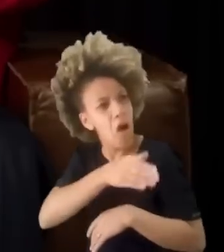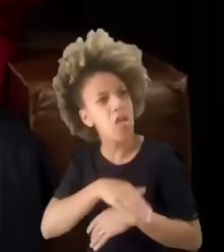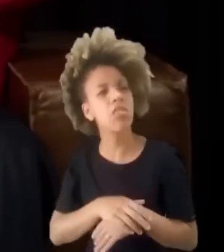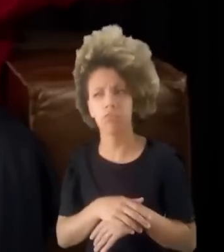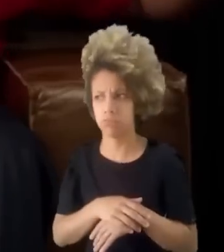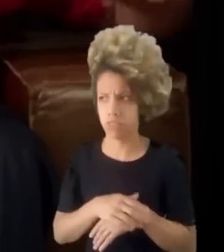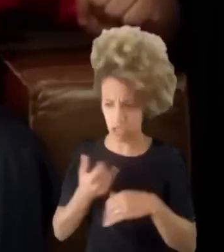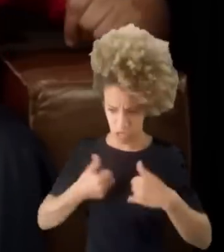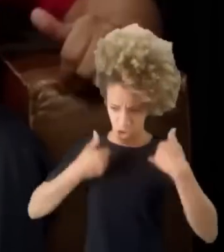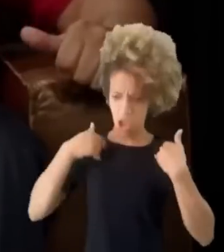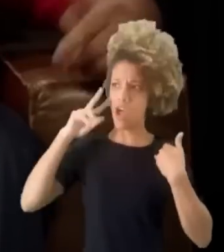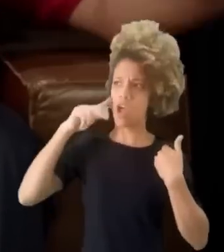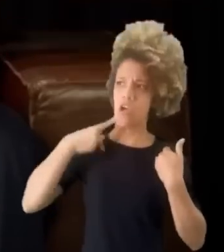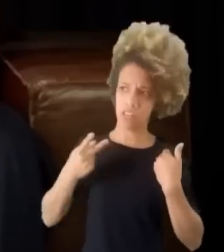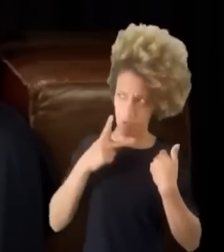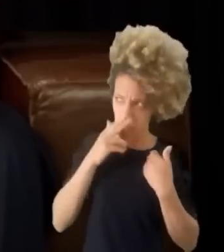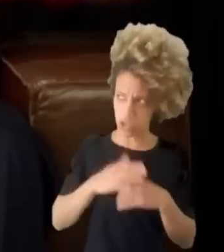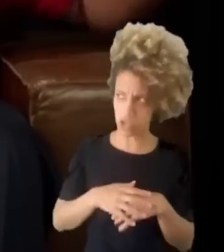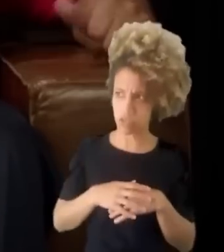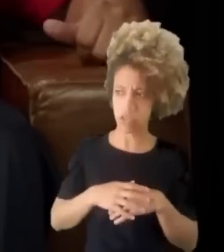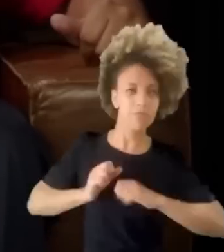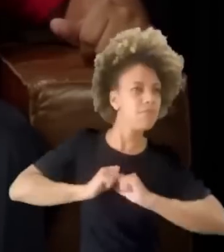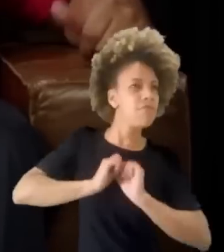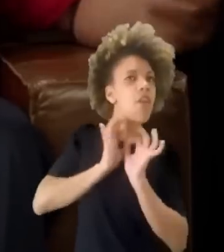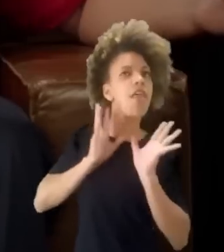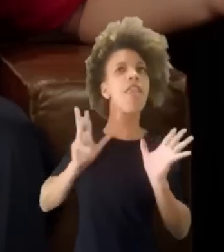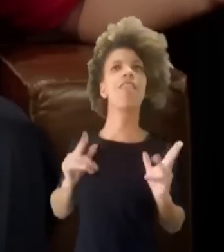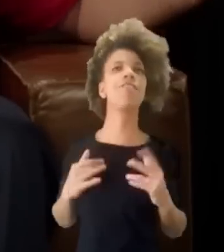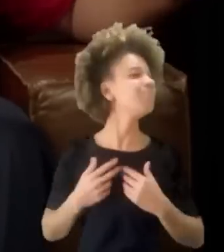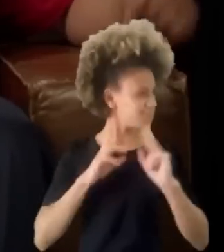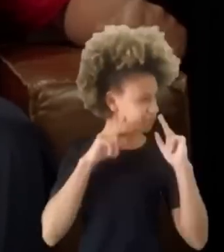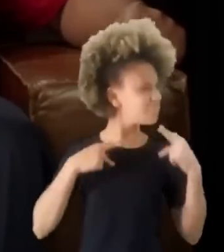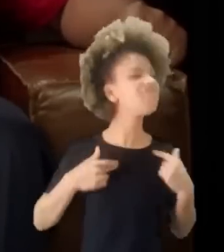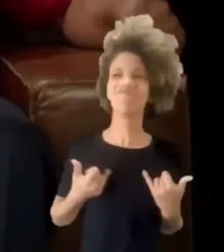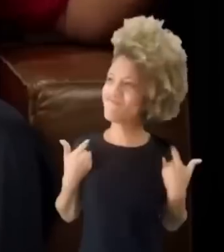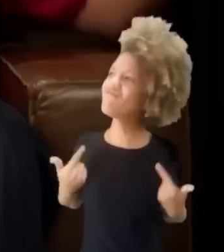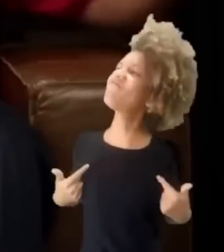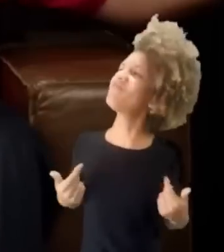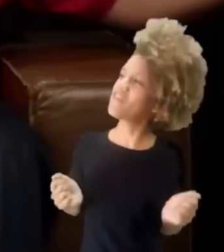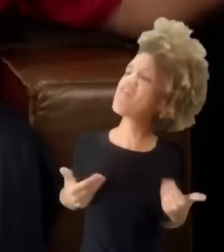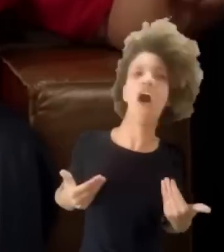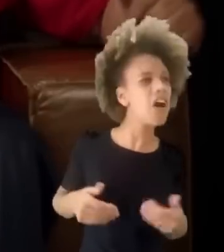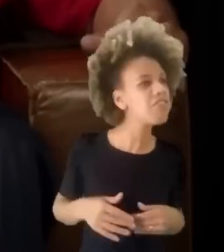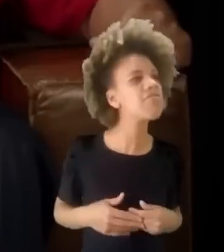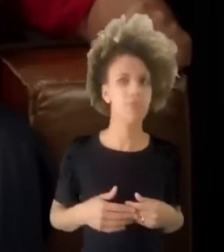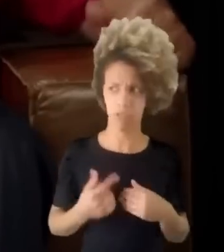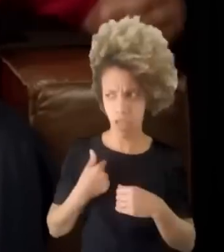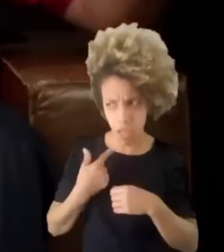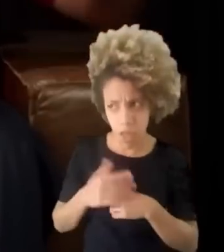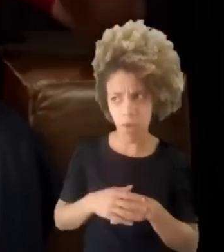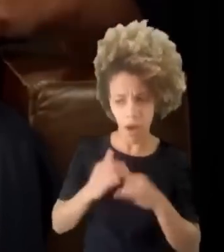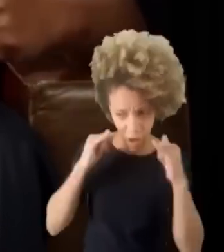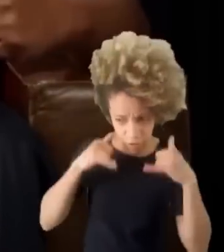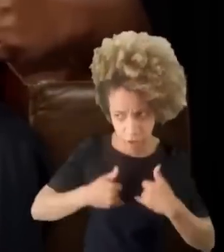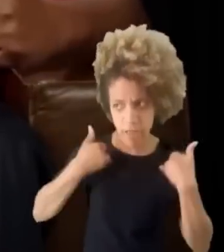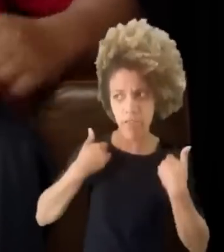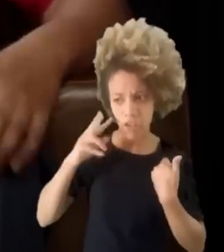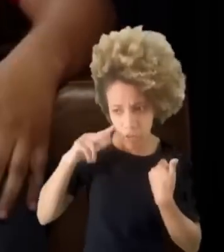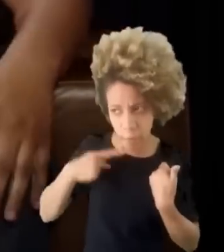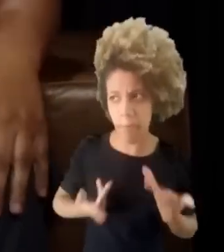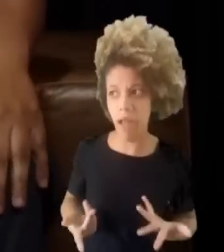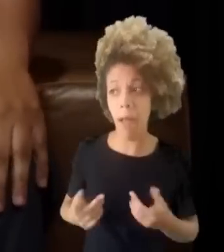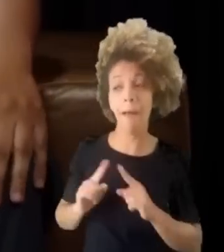você acha que eu não me vai de cima você acha que o Galo não virou um pavão eu virei um pavão eu virei um pavão parça a vaidade me pegou